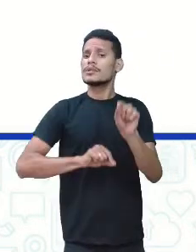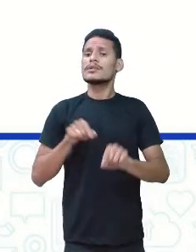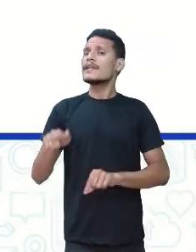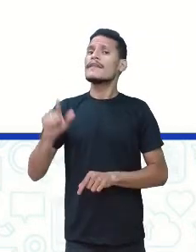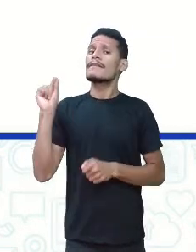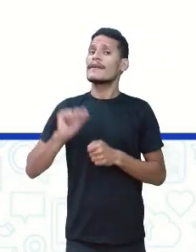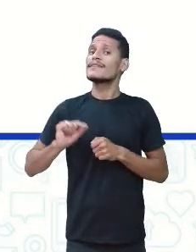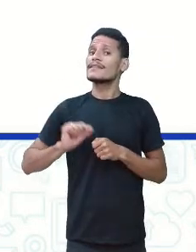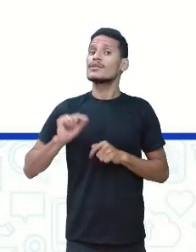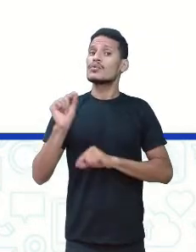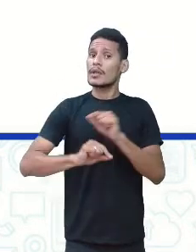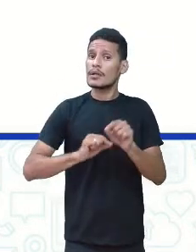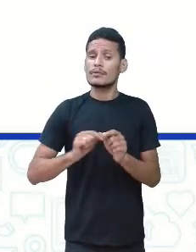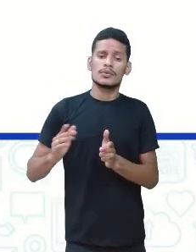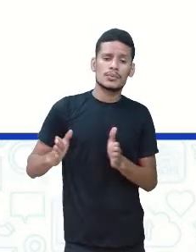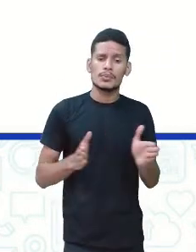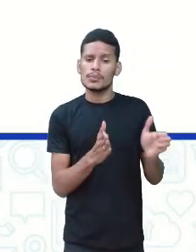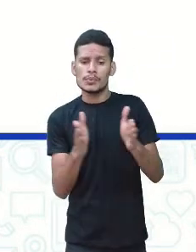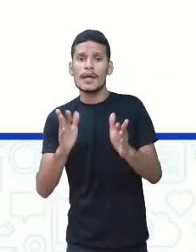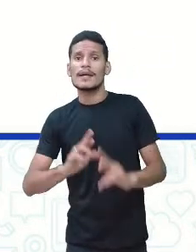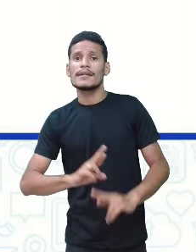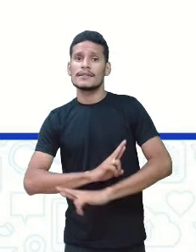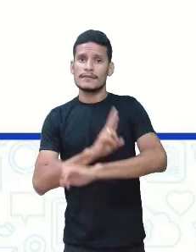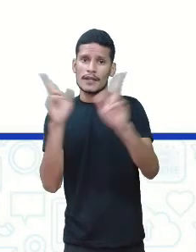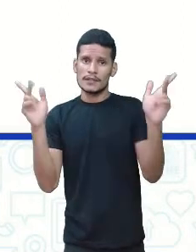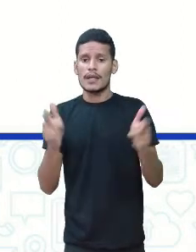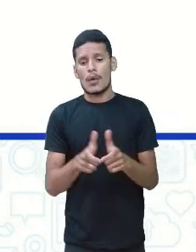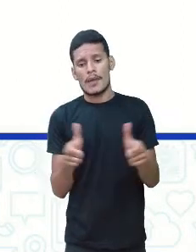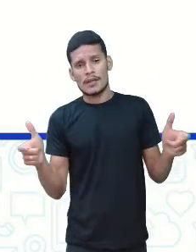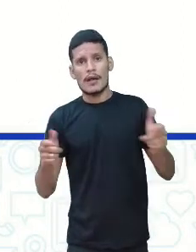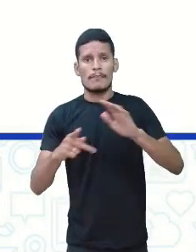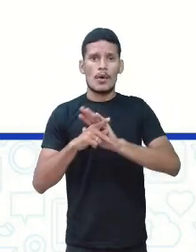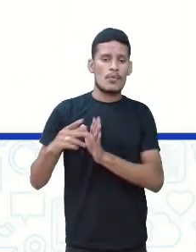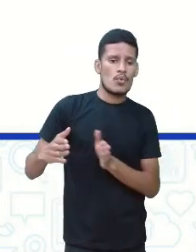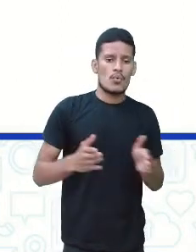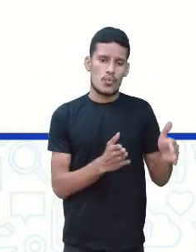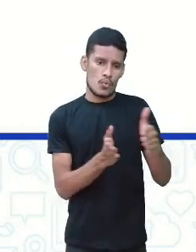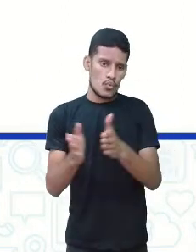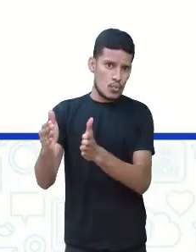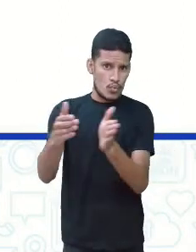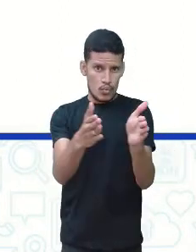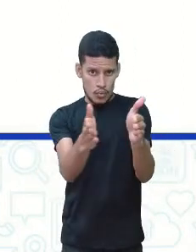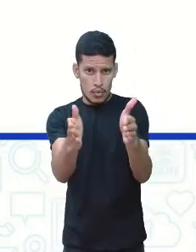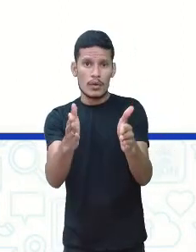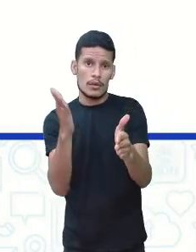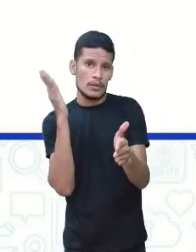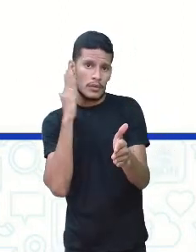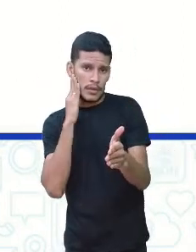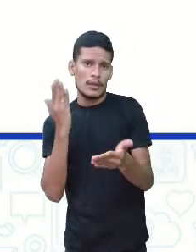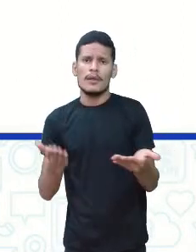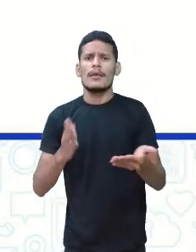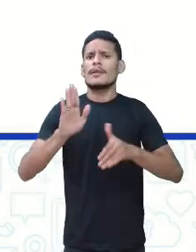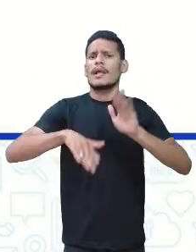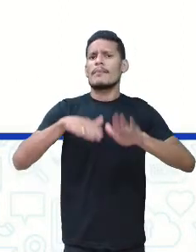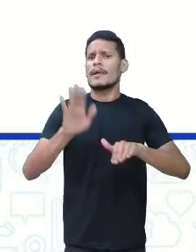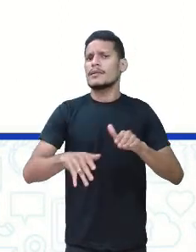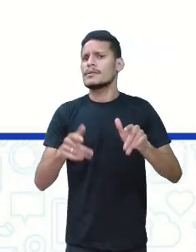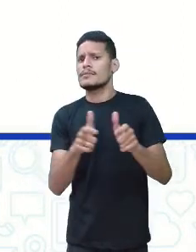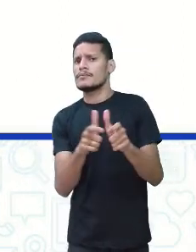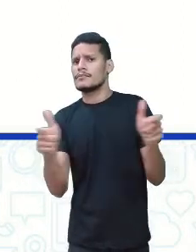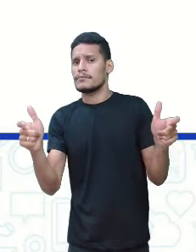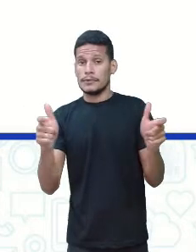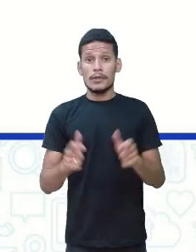vão fazer um percurso diferente. Então, eles vão aumentar o percurso. Eles vão aumentar o